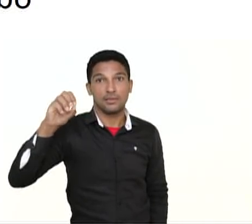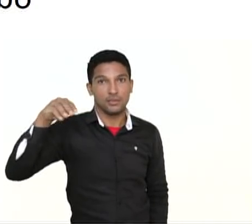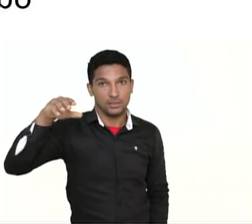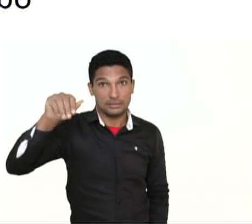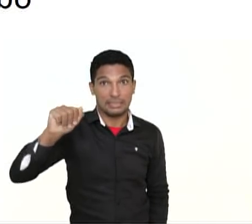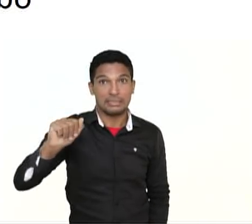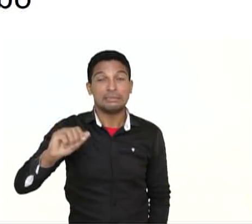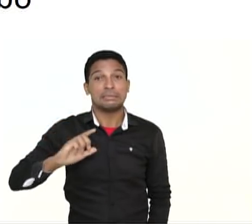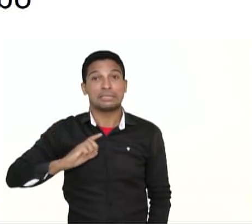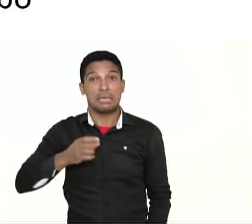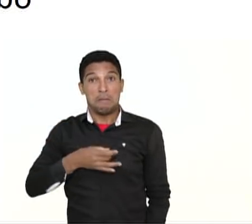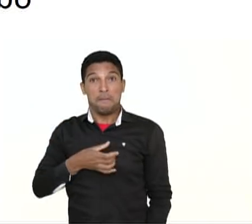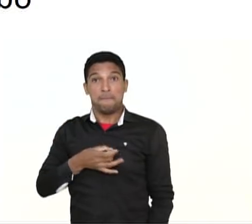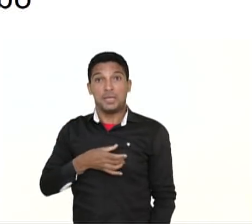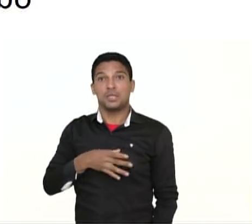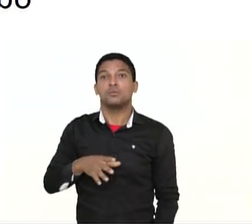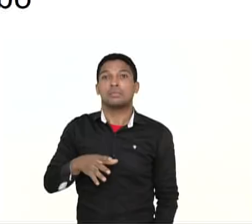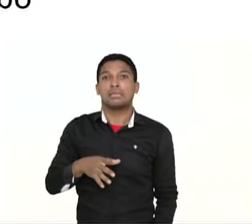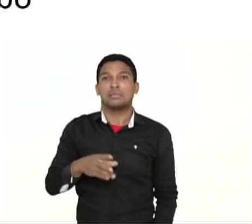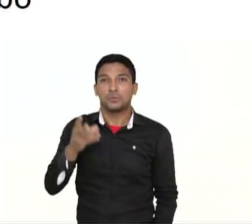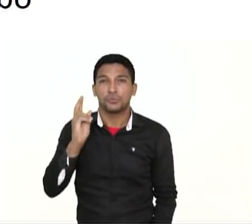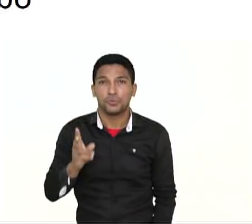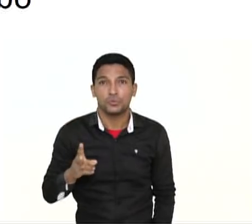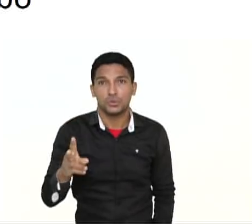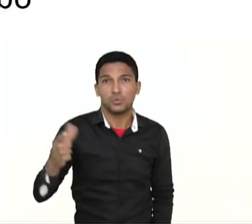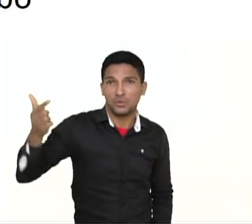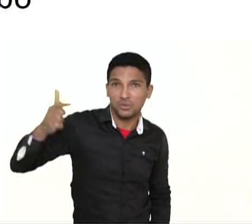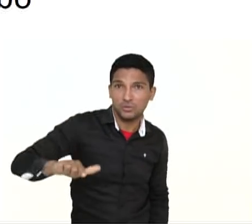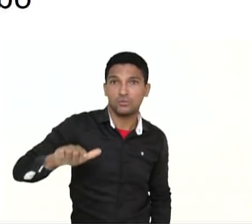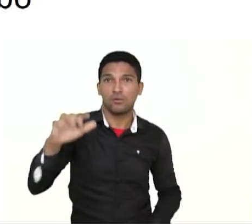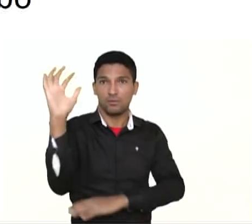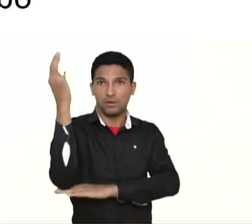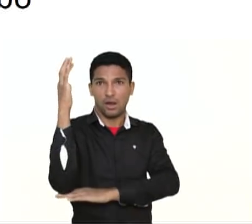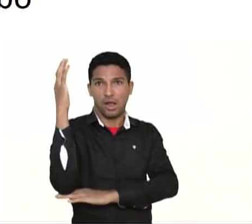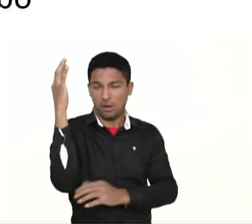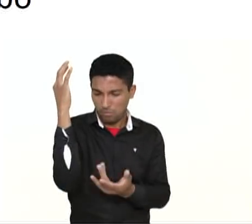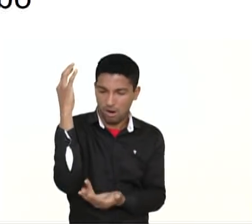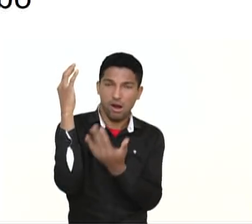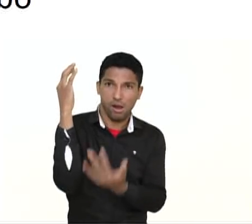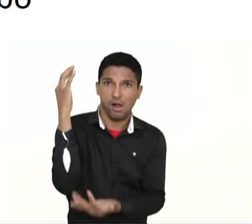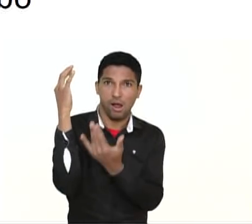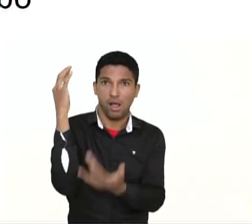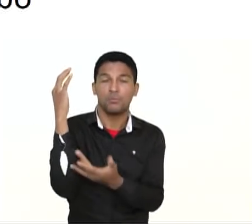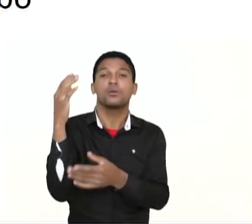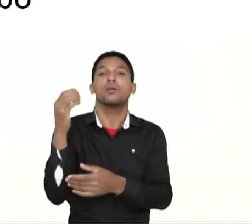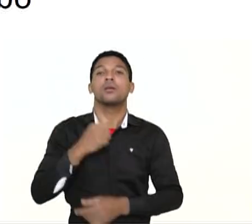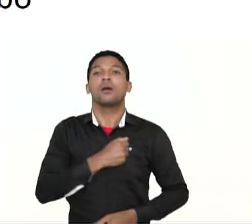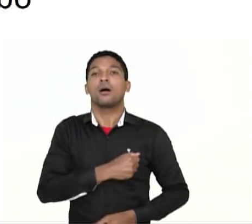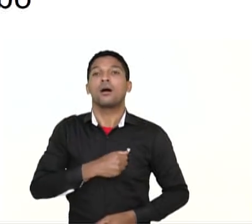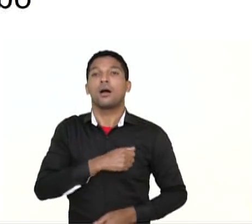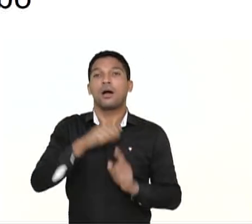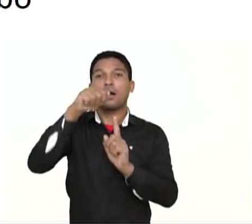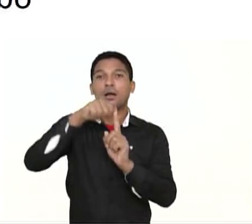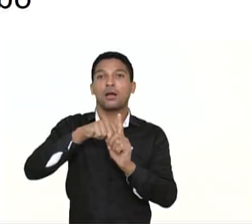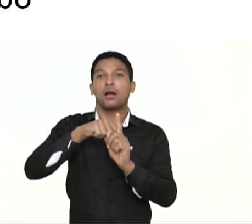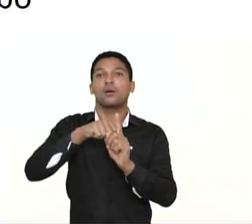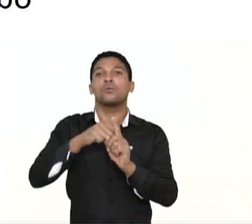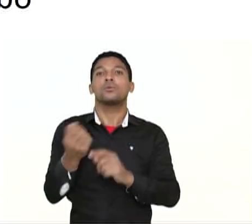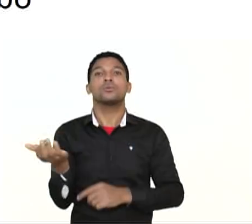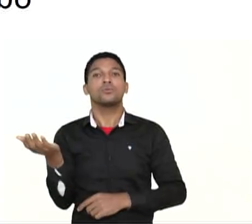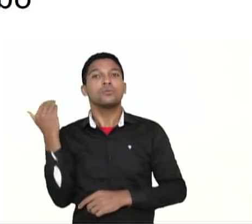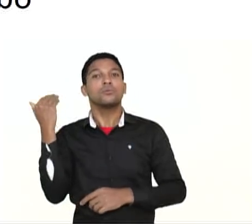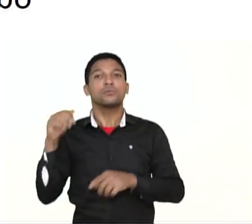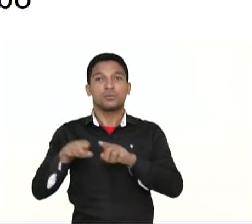repetição dos destrutivos incêndios florestais de agosto e setembro do ano passado. Tá? Então, repare que nós temos aqui, eu marquei